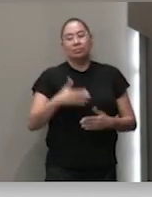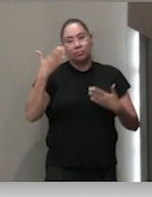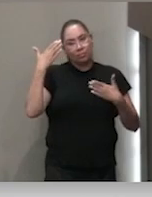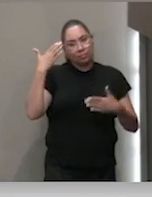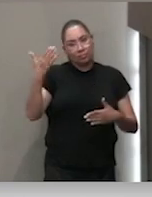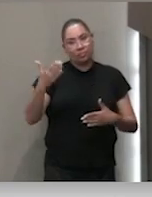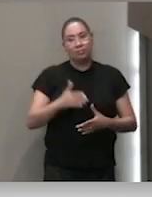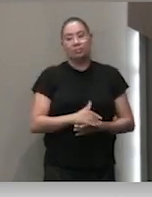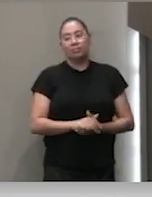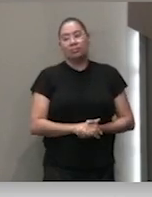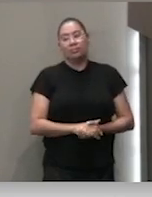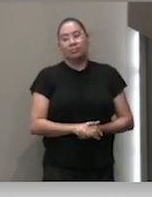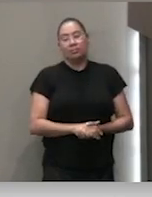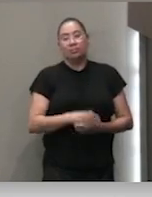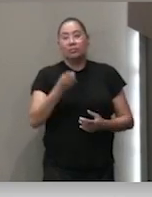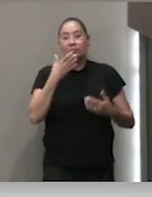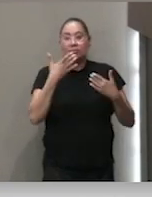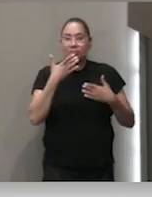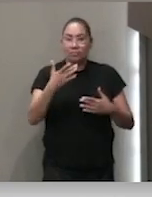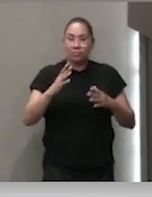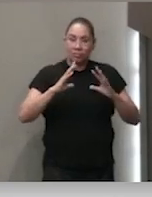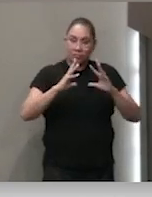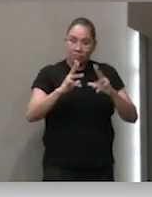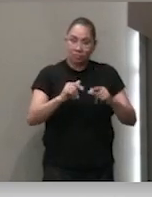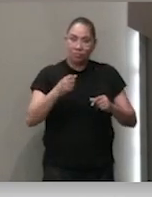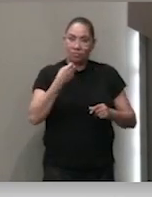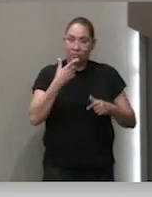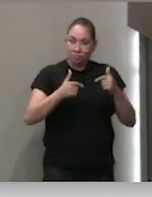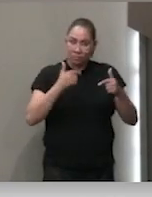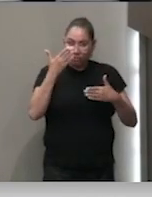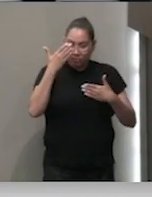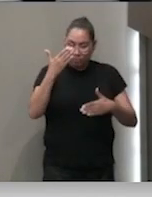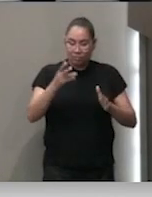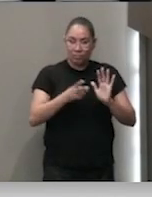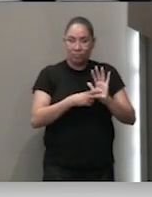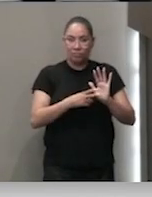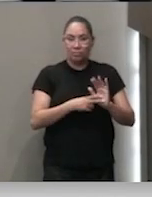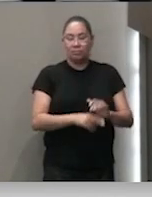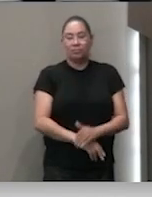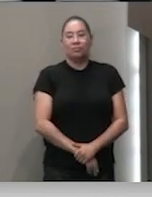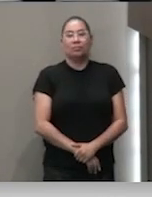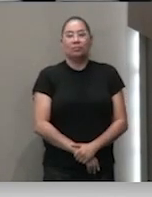Regina. Uma boa tarde a todos, bom trabalho. Muito obrigado pela atenção de todos.